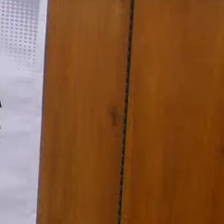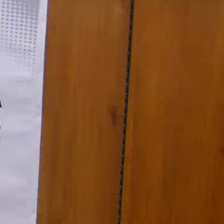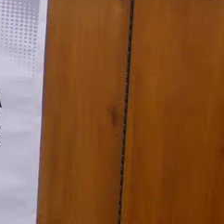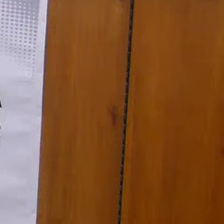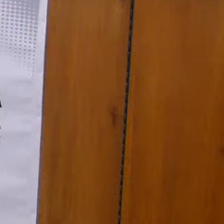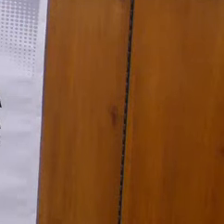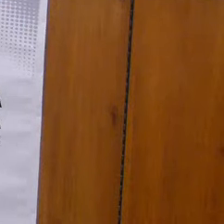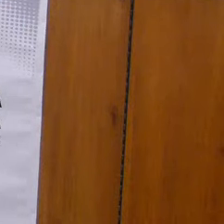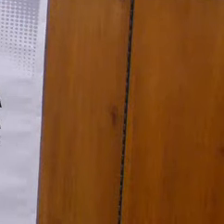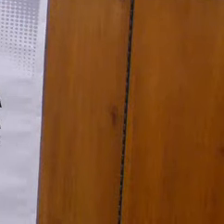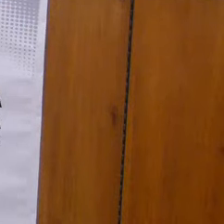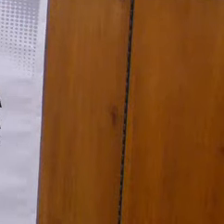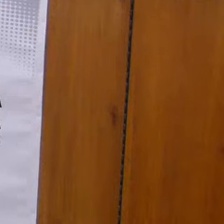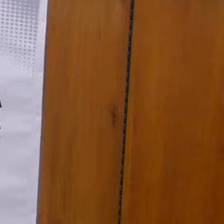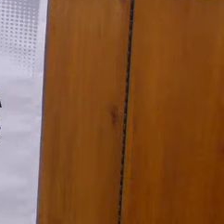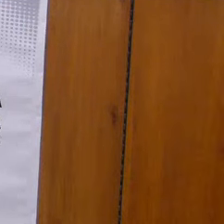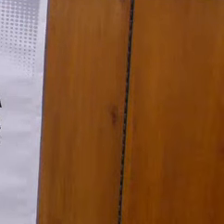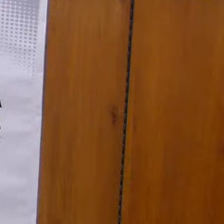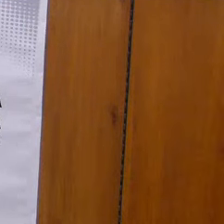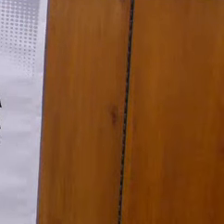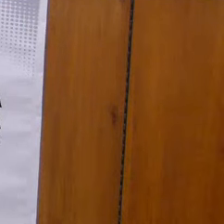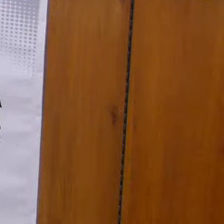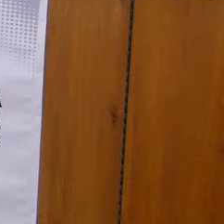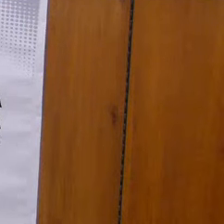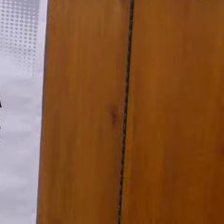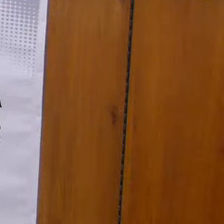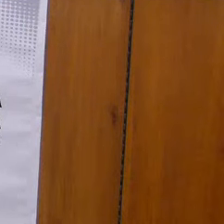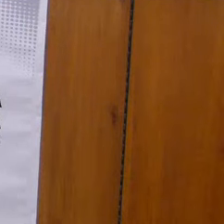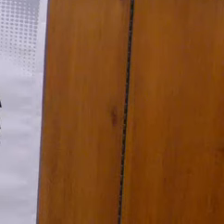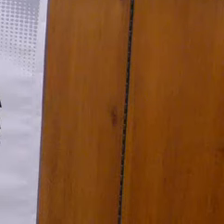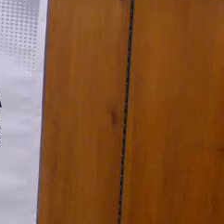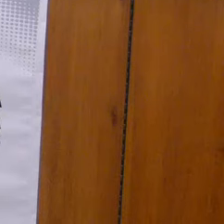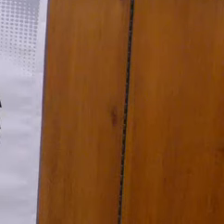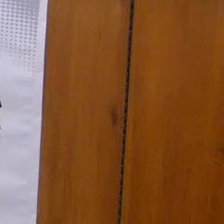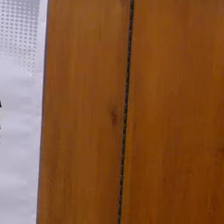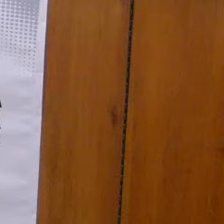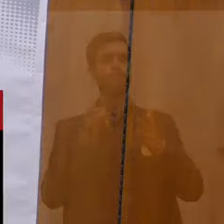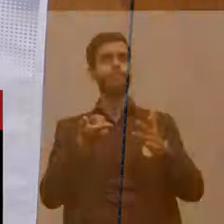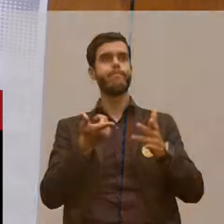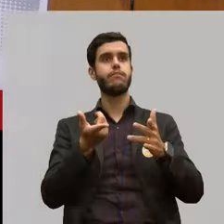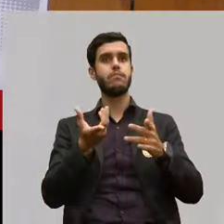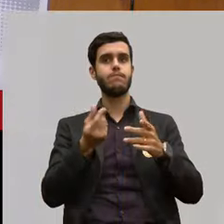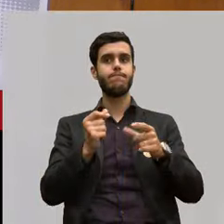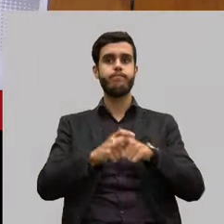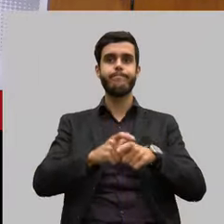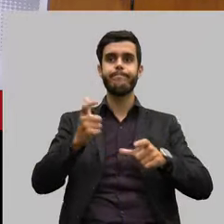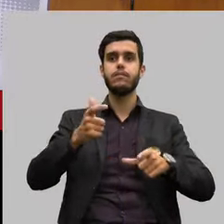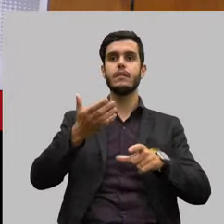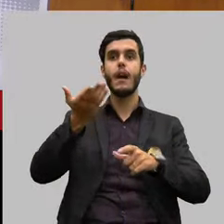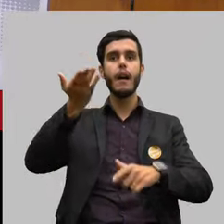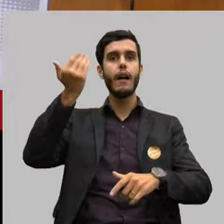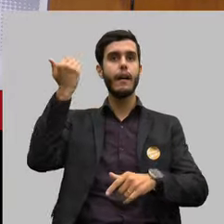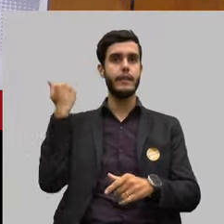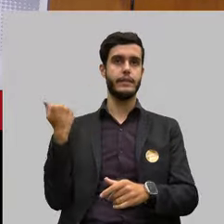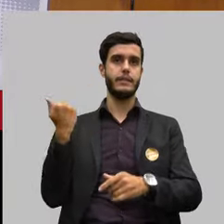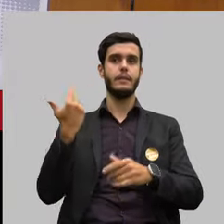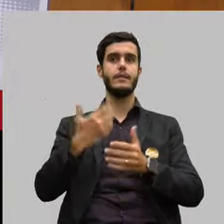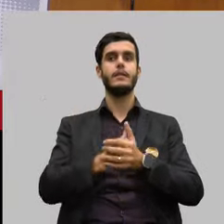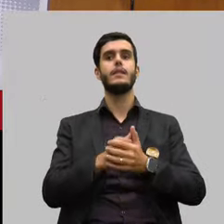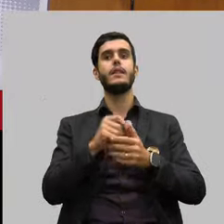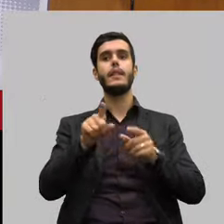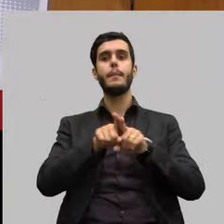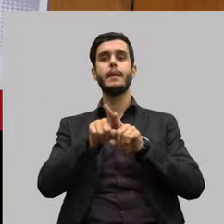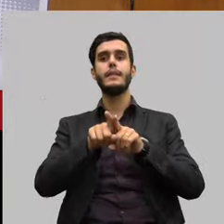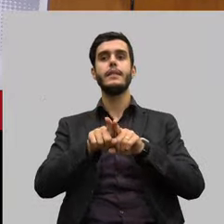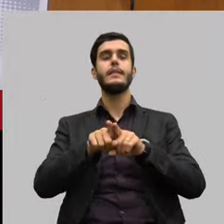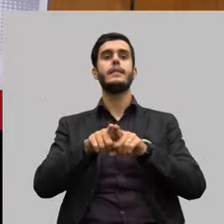contratos são contratos do do do do tamanho né aliás da antiguidade da 9496 eh não só aqui no estado de